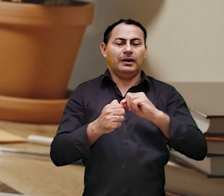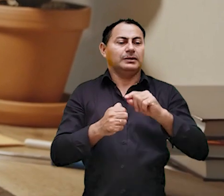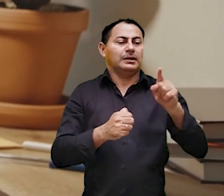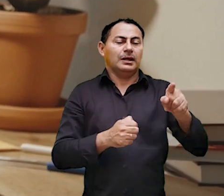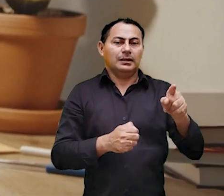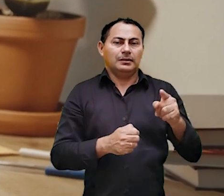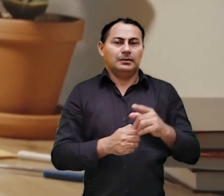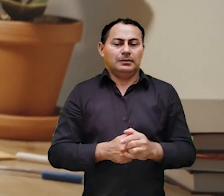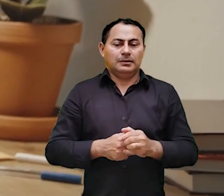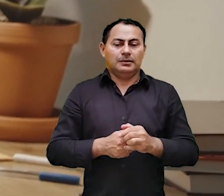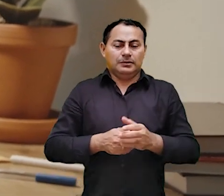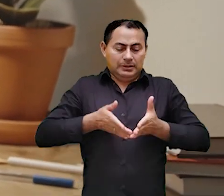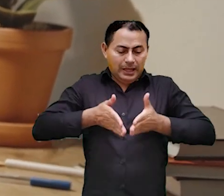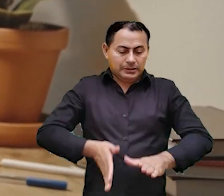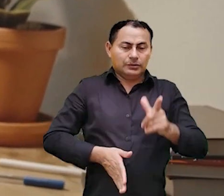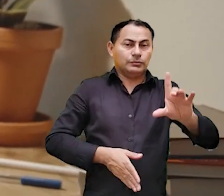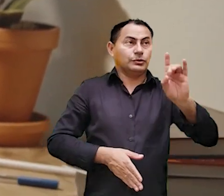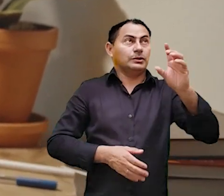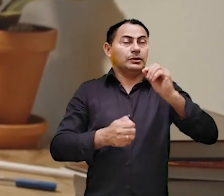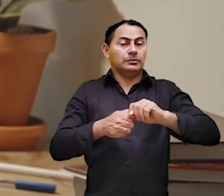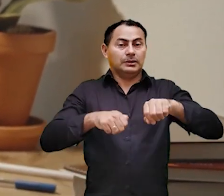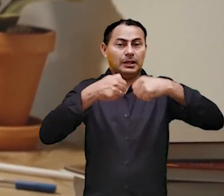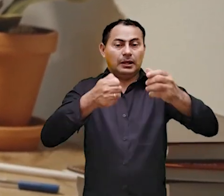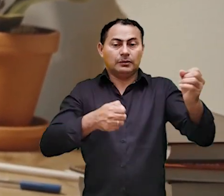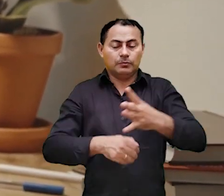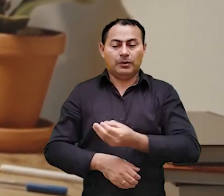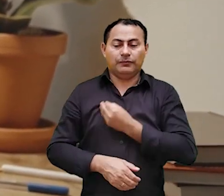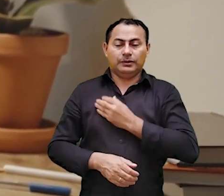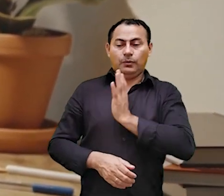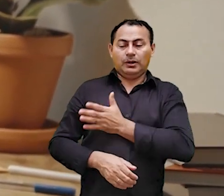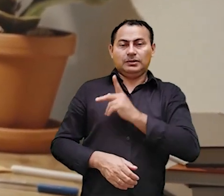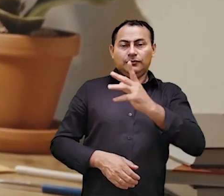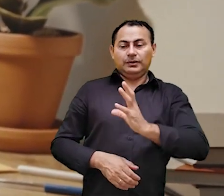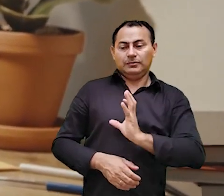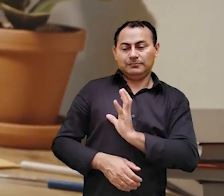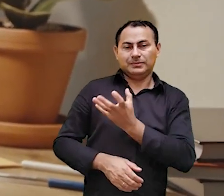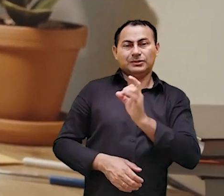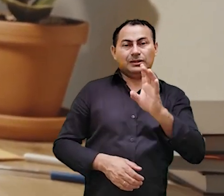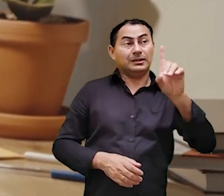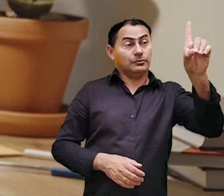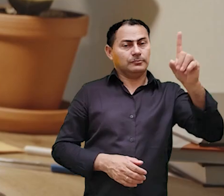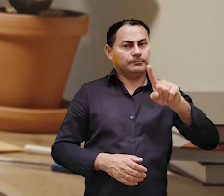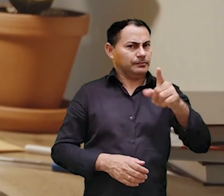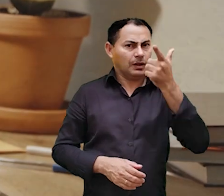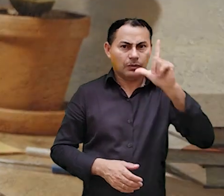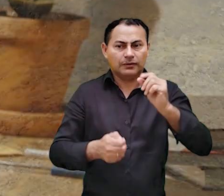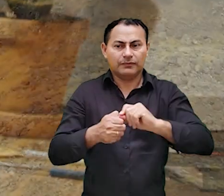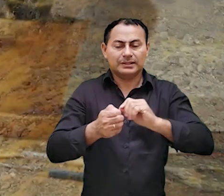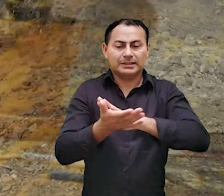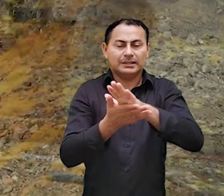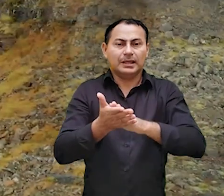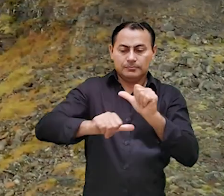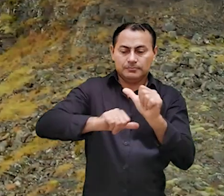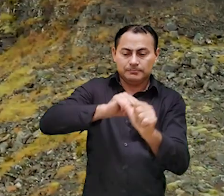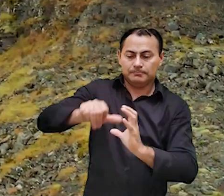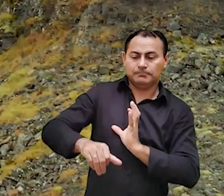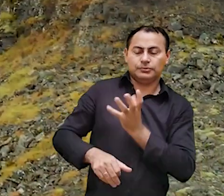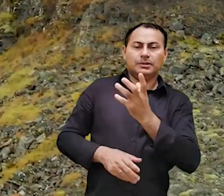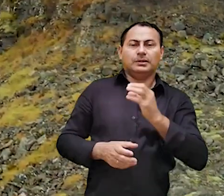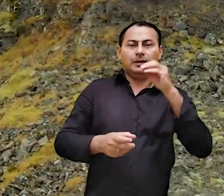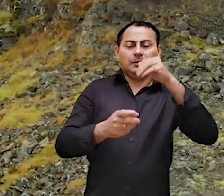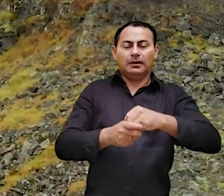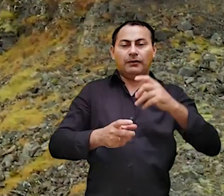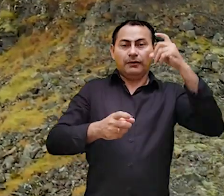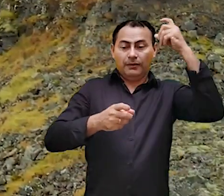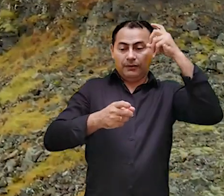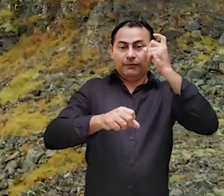não pode fazer com que eles nasçam de novo. Só Deus pode dar nova vida ao coração dos seus filhos. Você não consegue fazer ninguém nascer de novo,